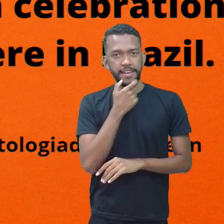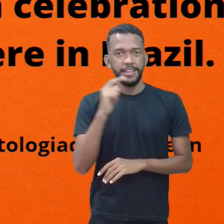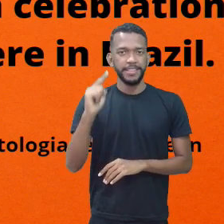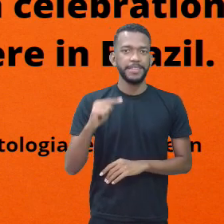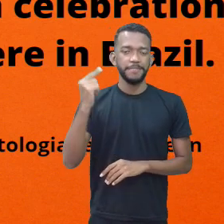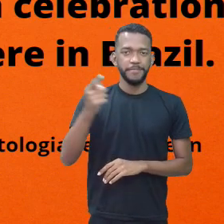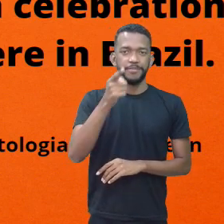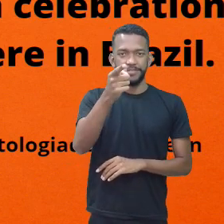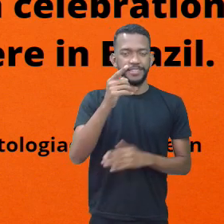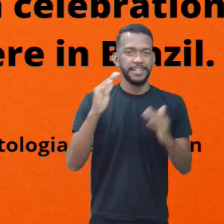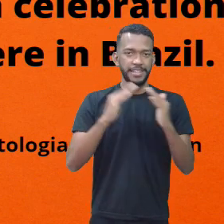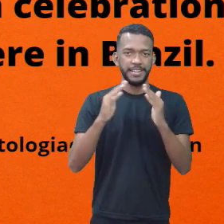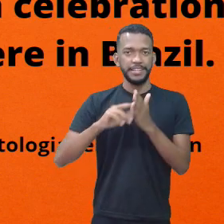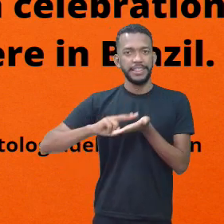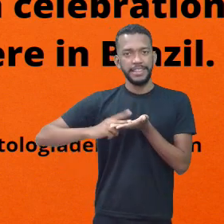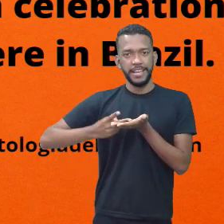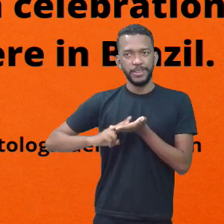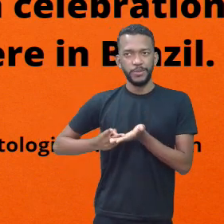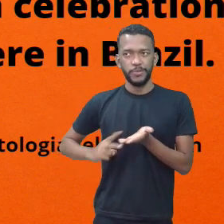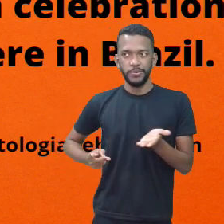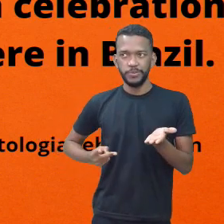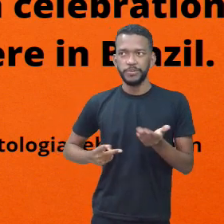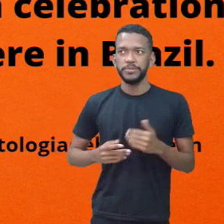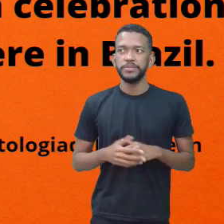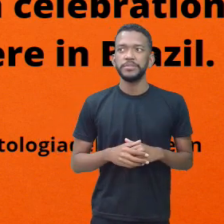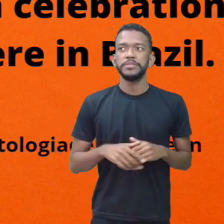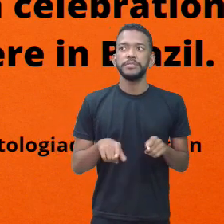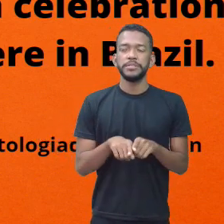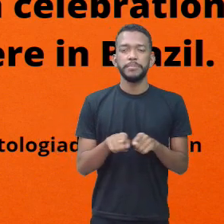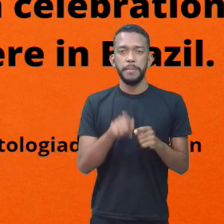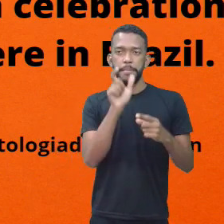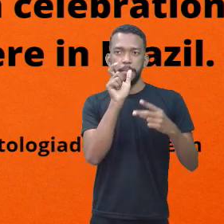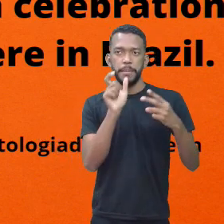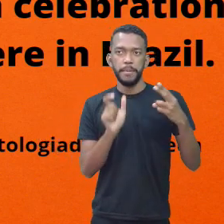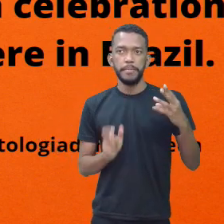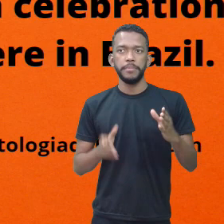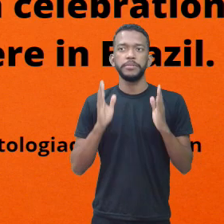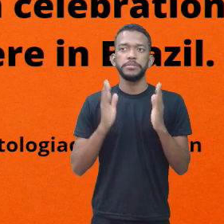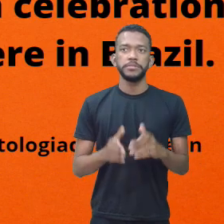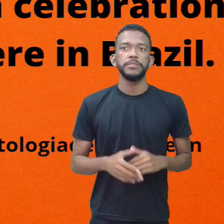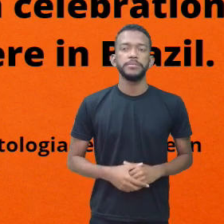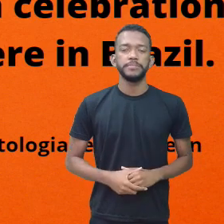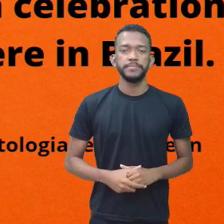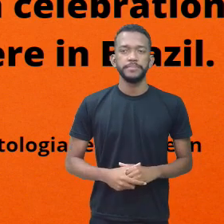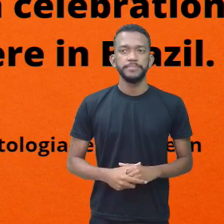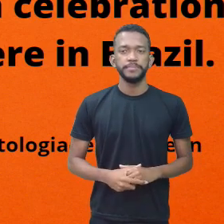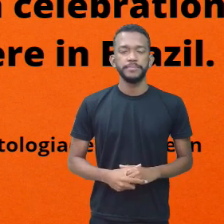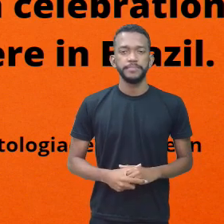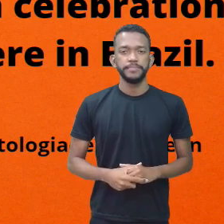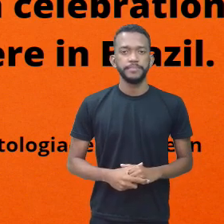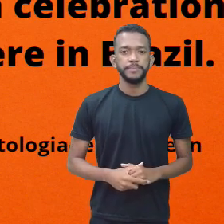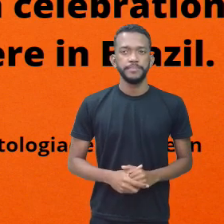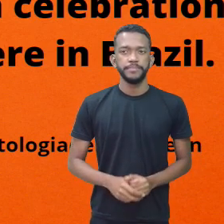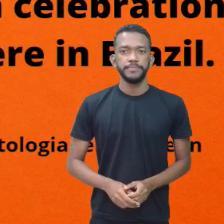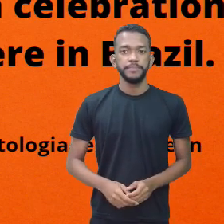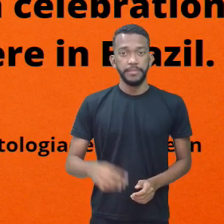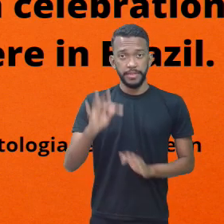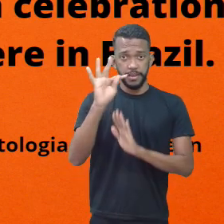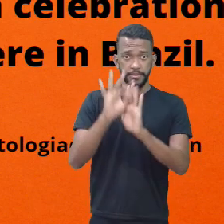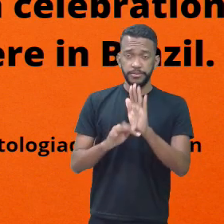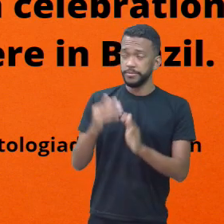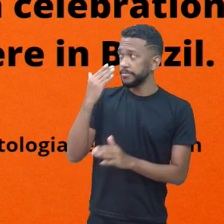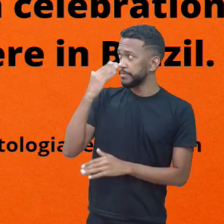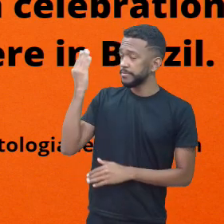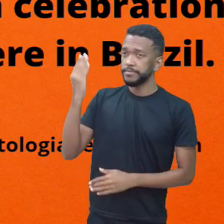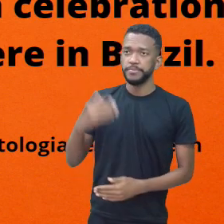em casa se traduz um pouco, tá? E pronuncia também. Então vamos lá. Halloween is a popular celebration celebrated